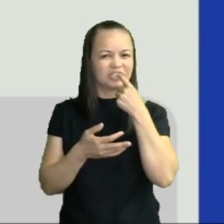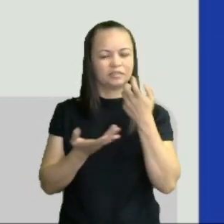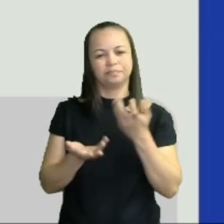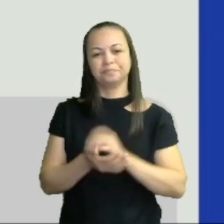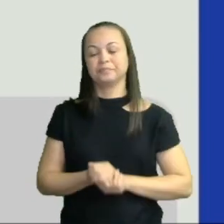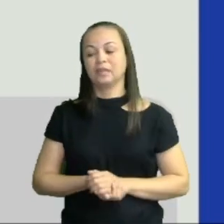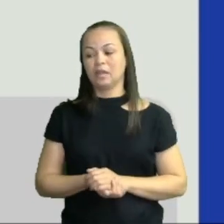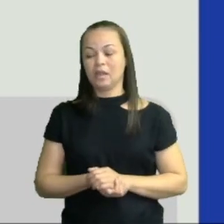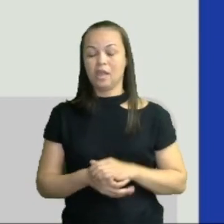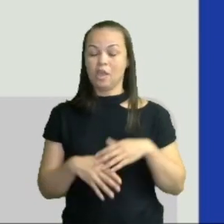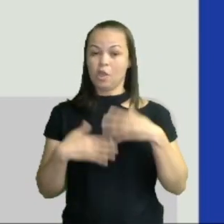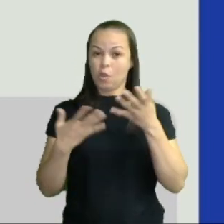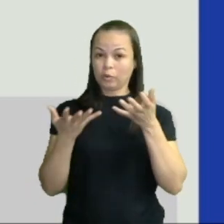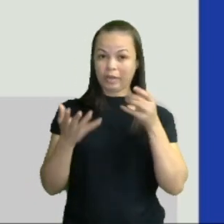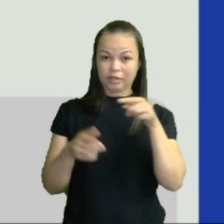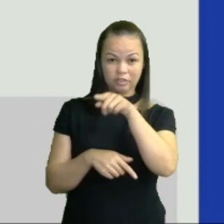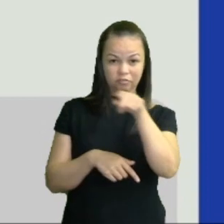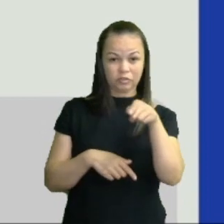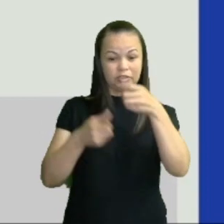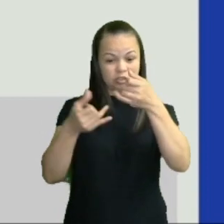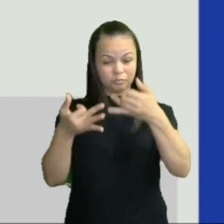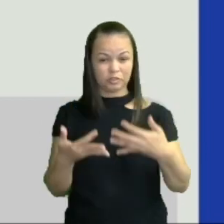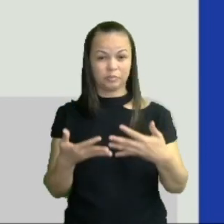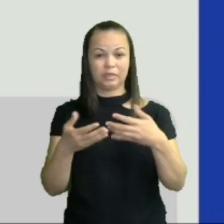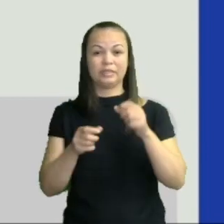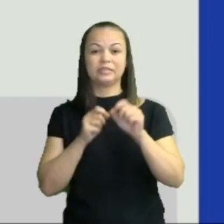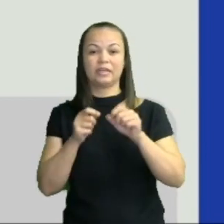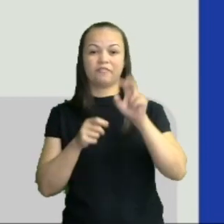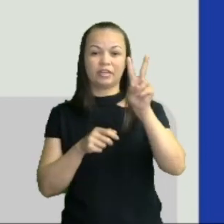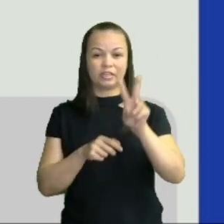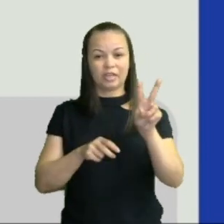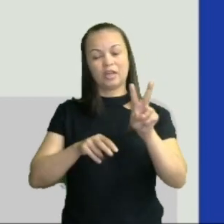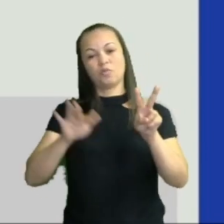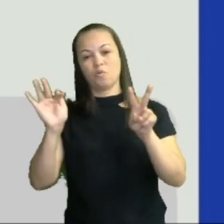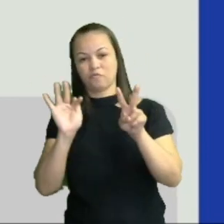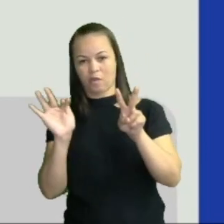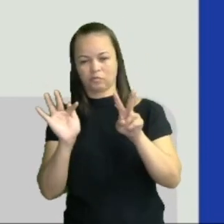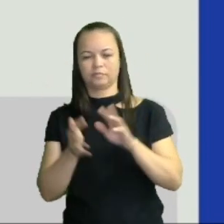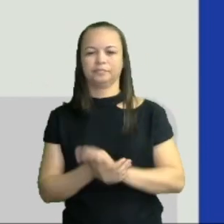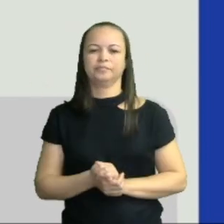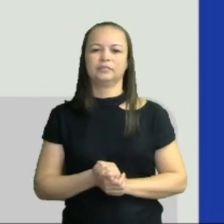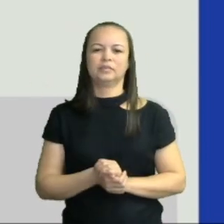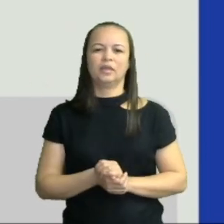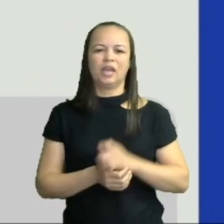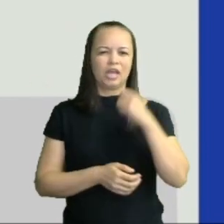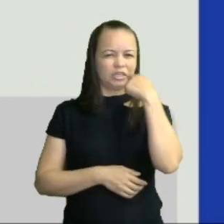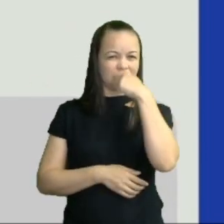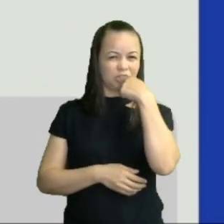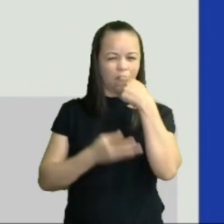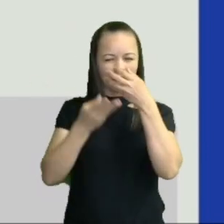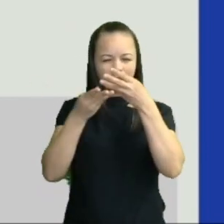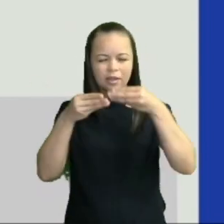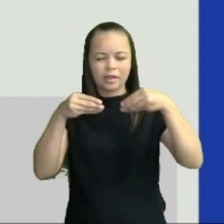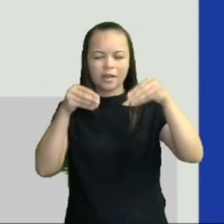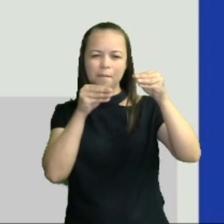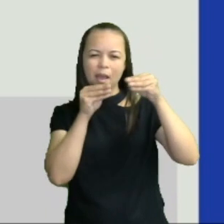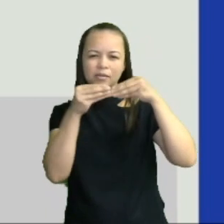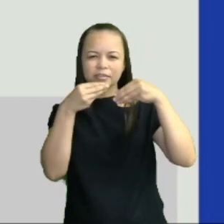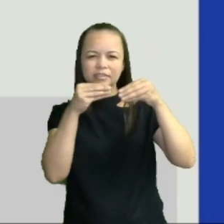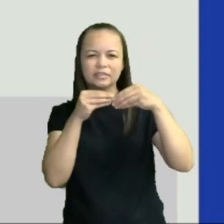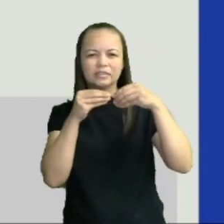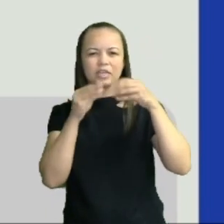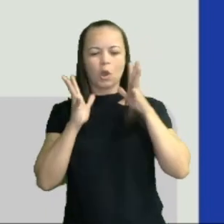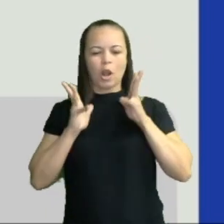que vocês me digam se é verdadeiro ou falso. Vou ler a primeira opção. As escovas e cerdas macias limpam